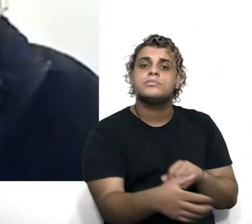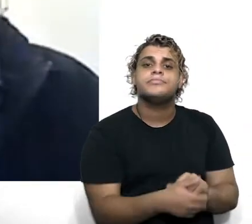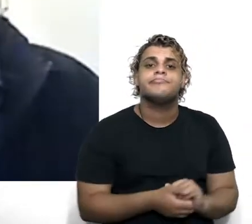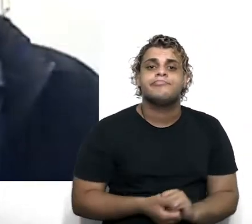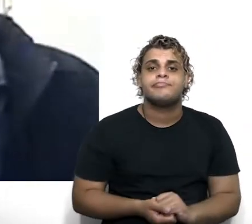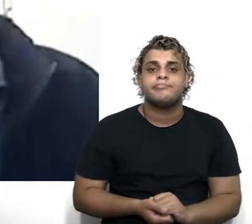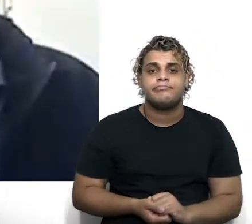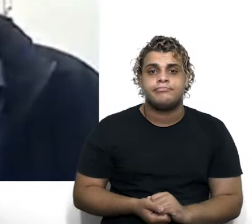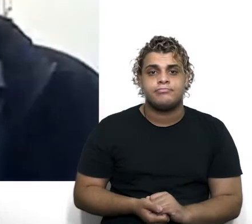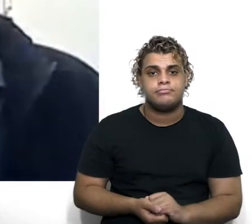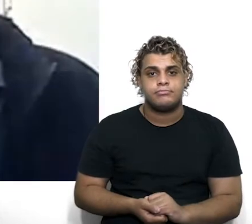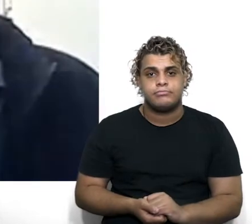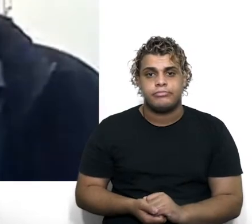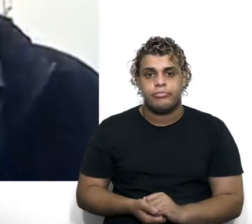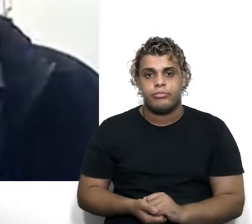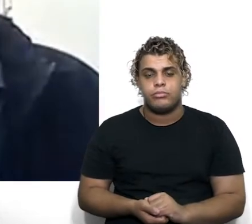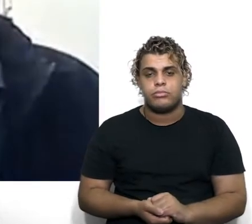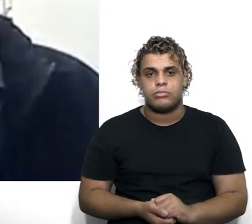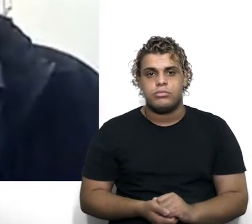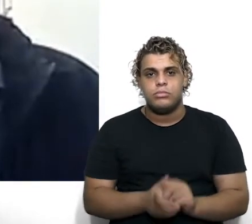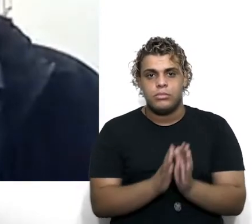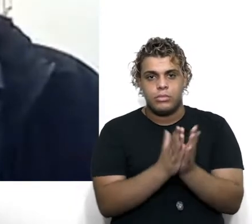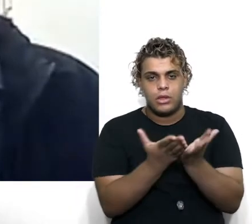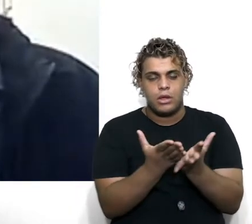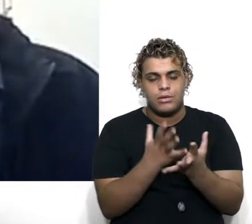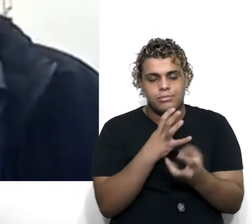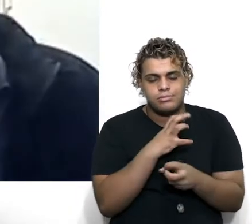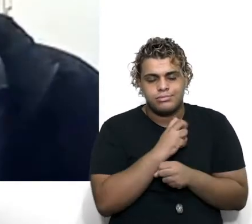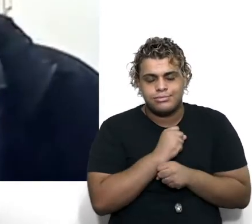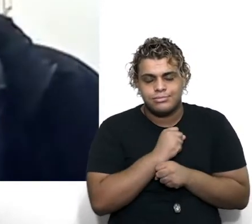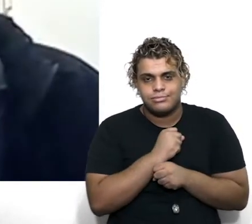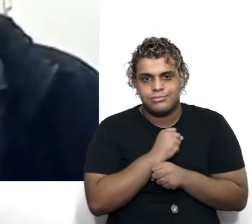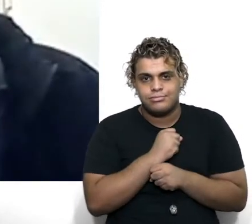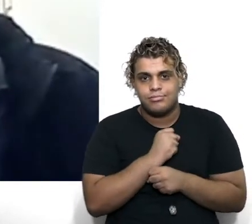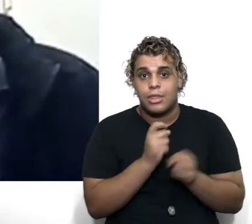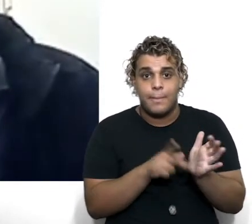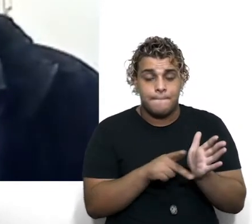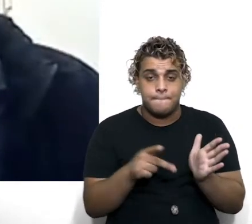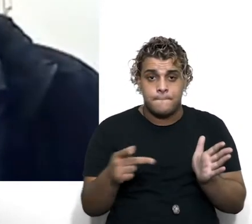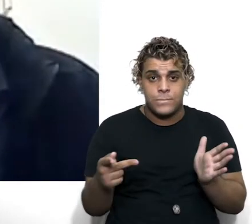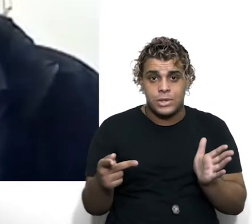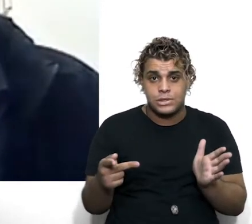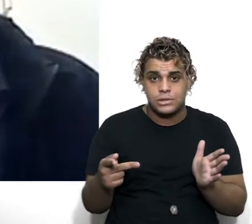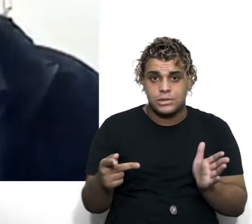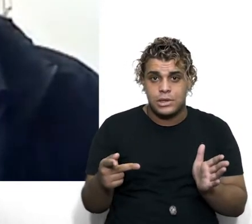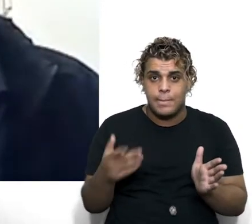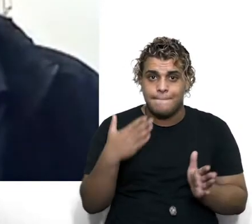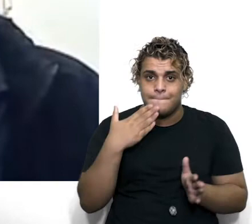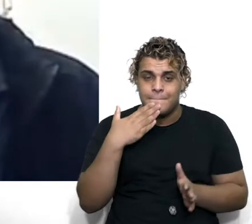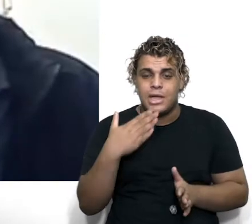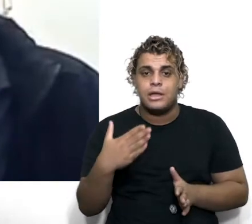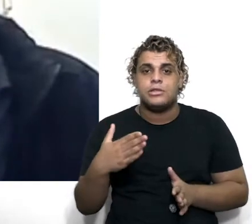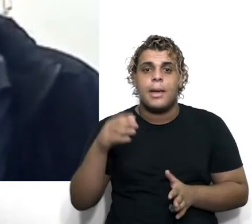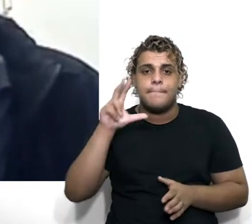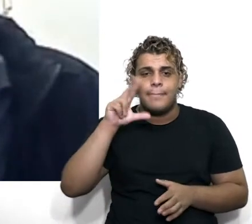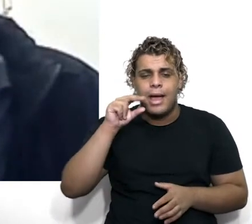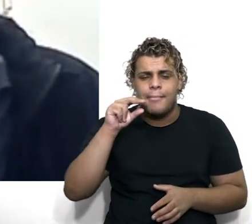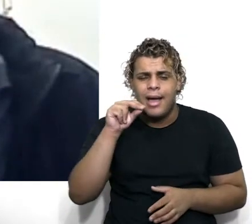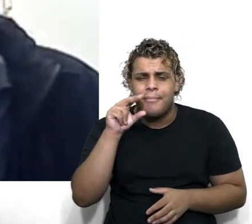Enquanto podemos ler um romance em voz baixa, a poesia exige assim, nem que seja um sussurrar, não